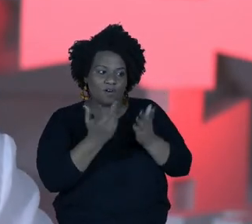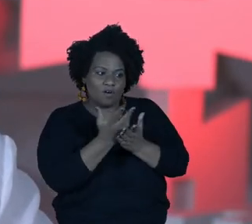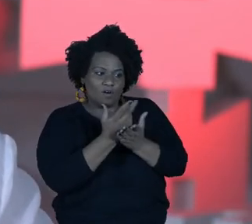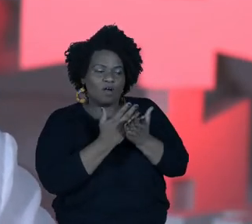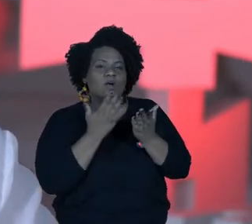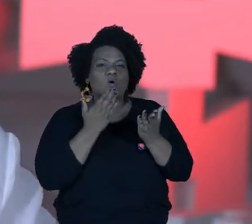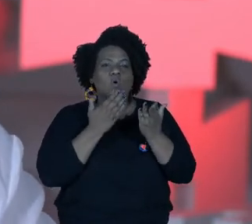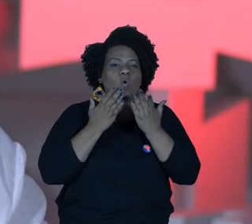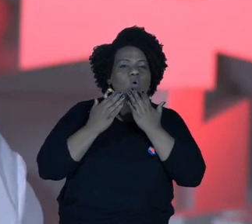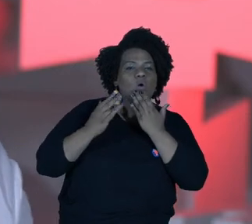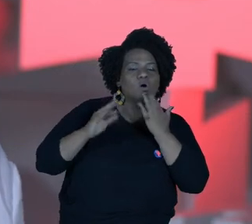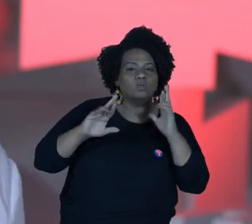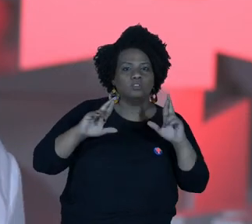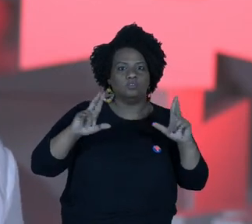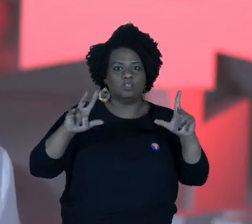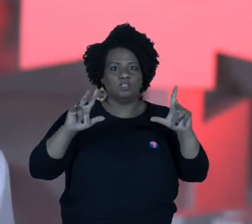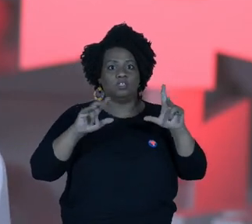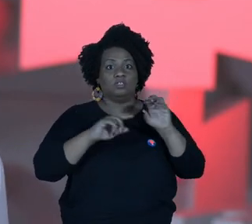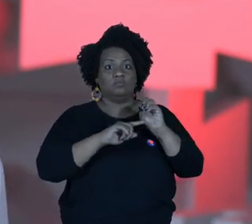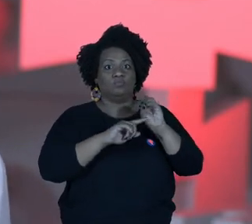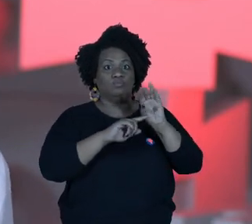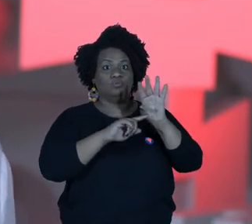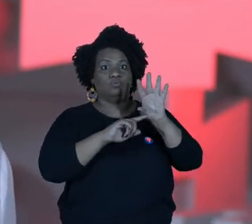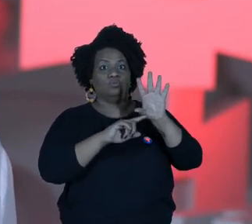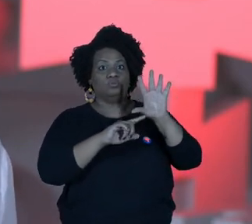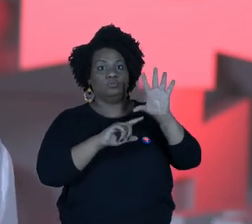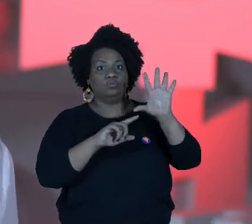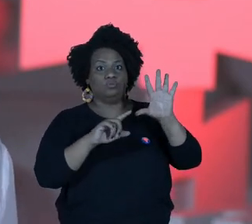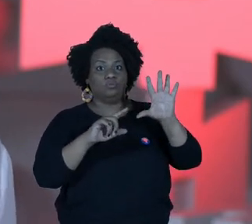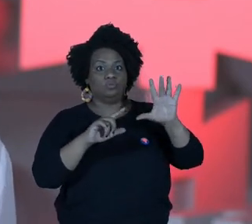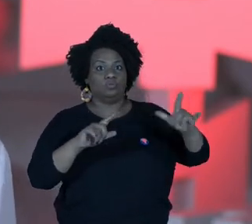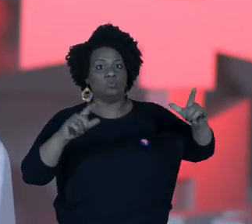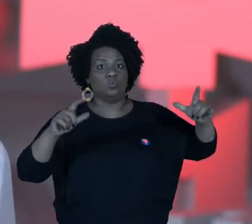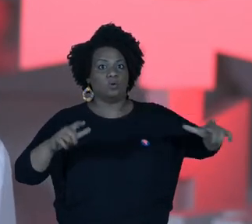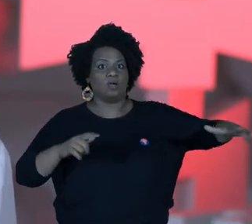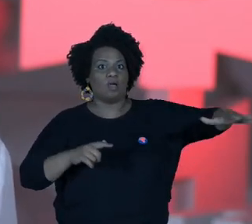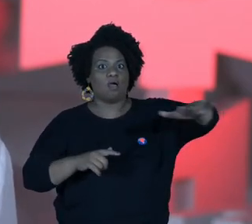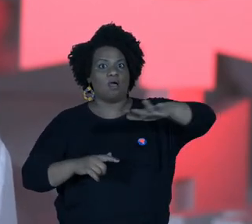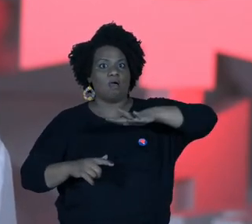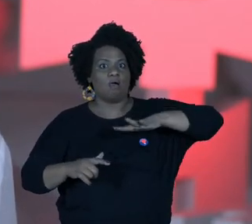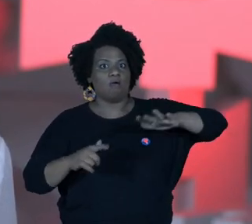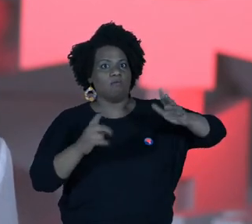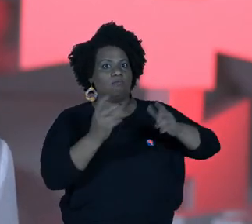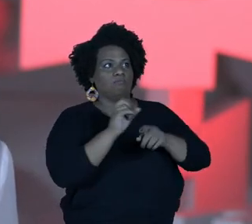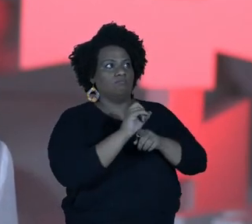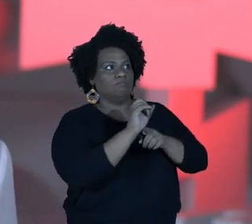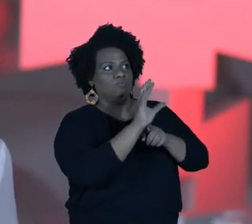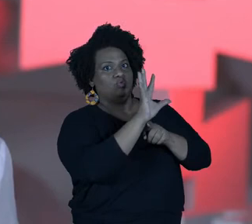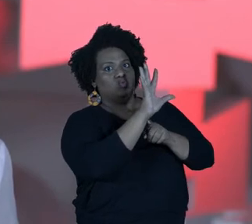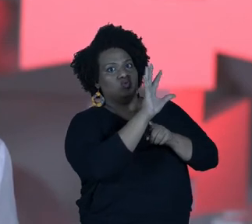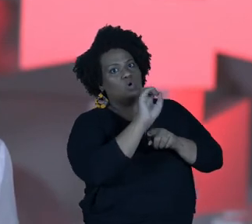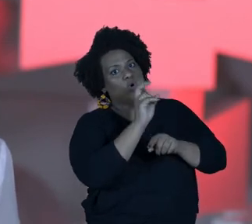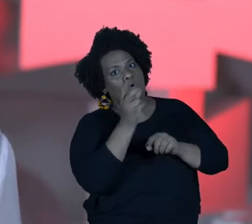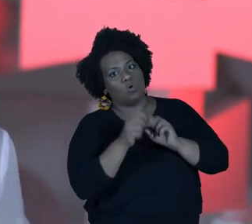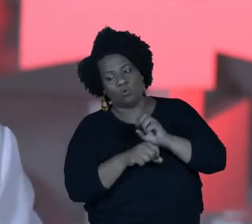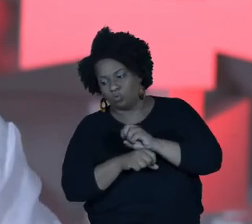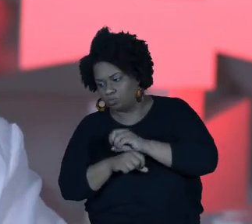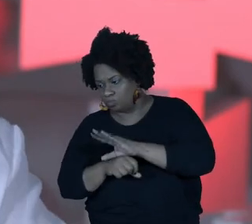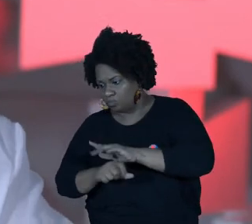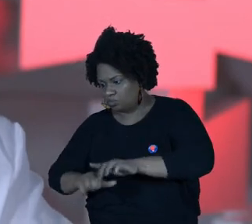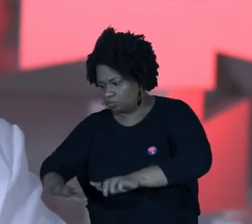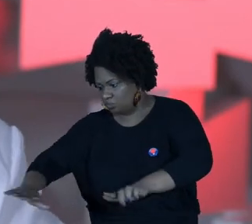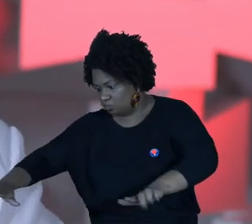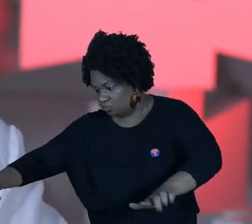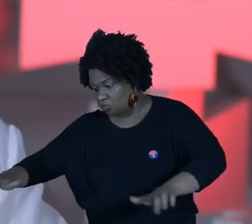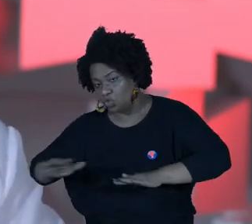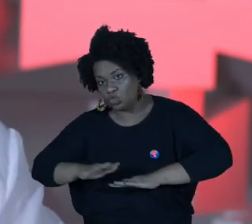contraste, projeta essa fotografia num galpão, projeta no chão, e lá